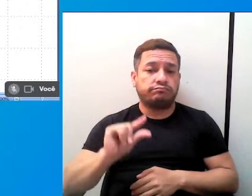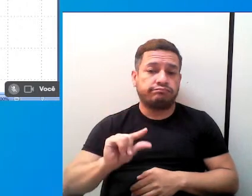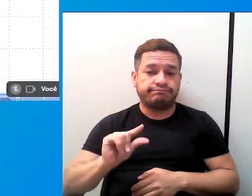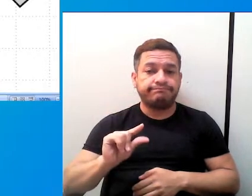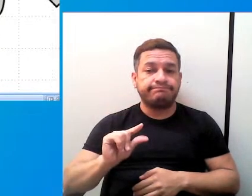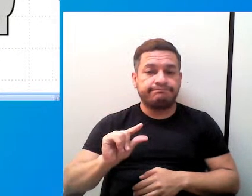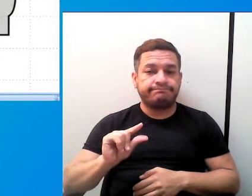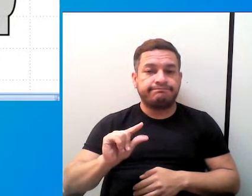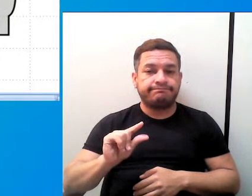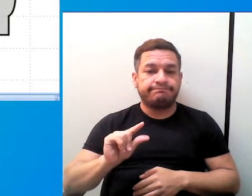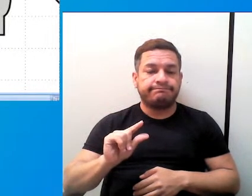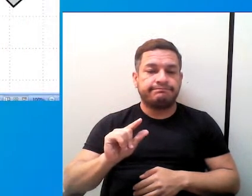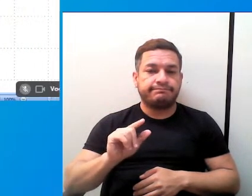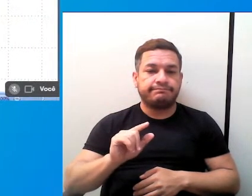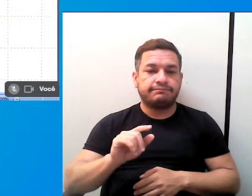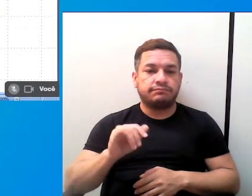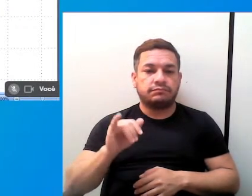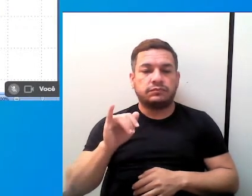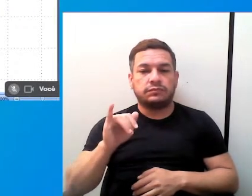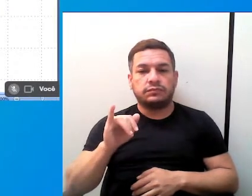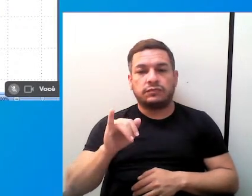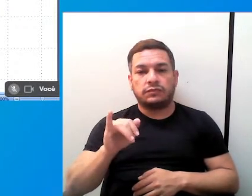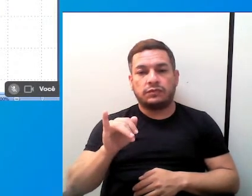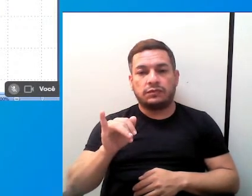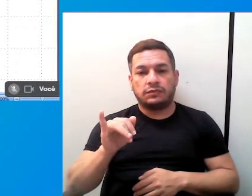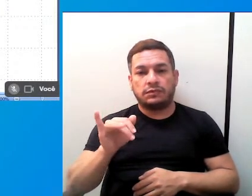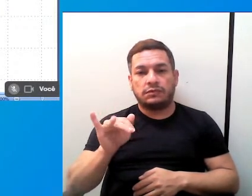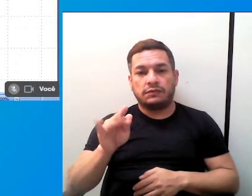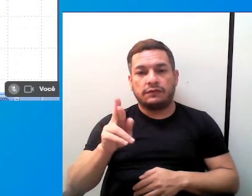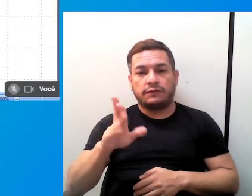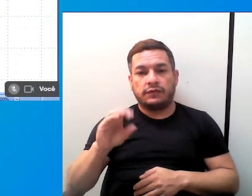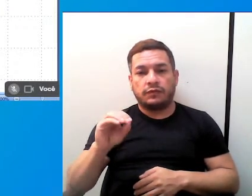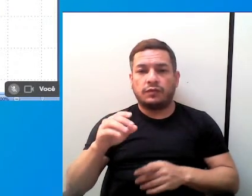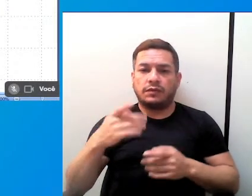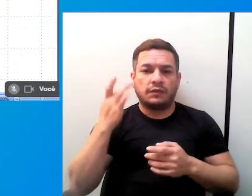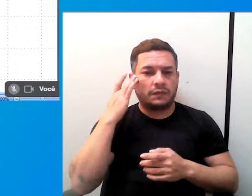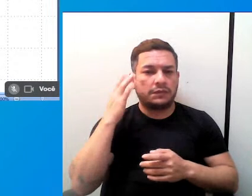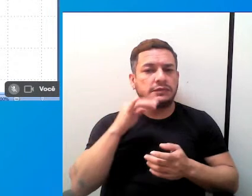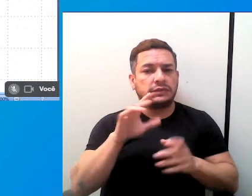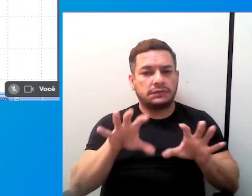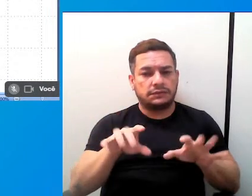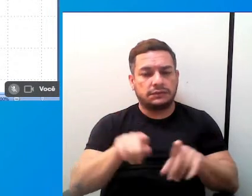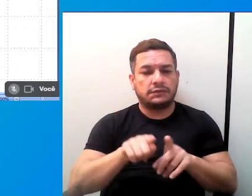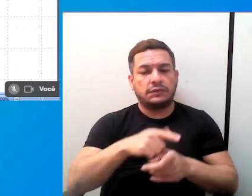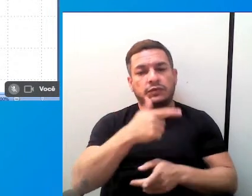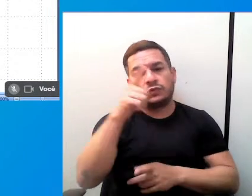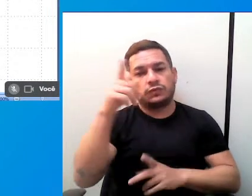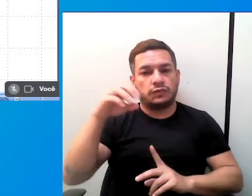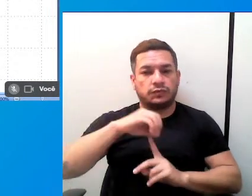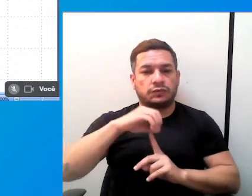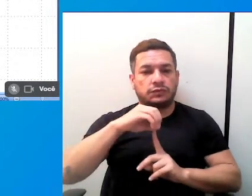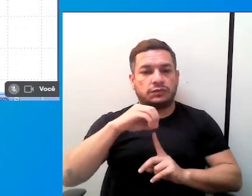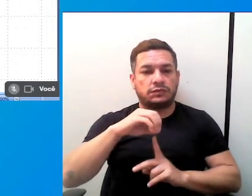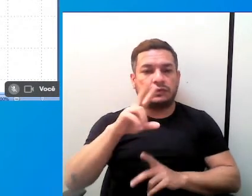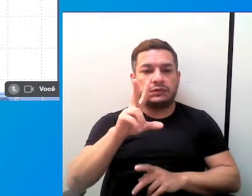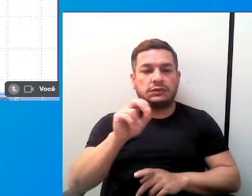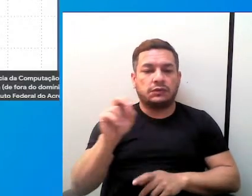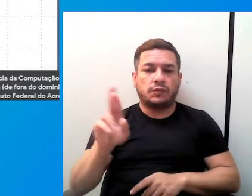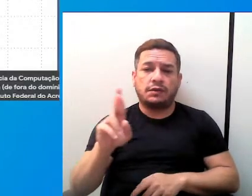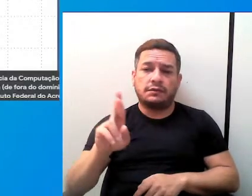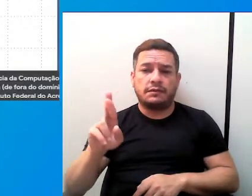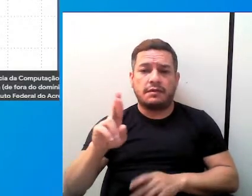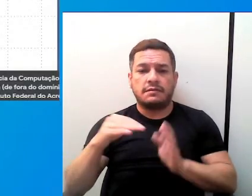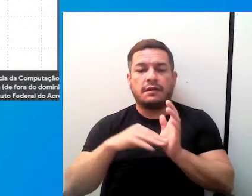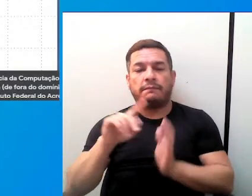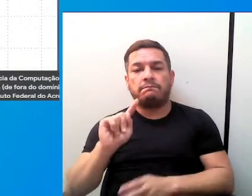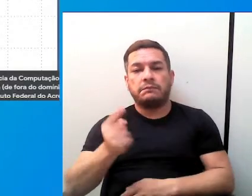no Instituto Federal de Rondônia, eu imagino que seja assim nos demais institutos. É cerca de R$500